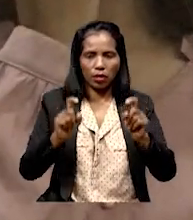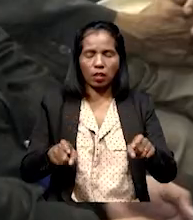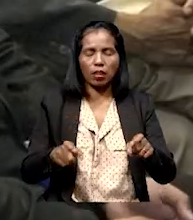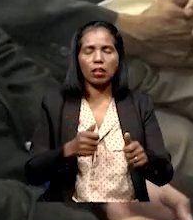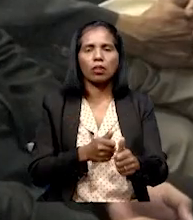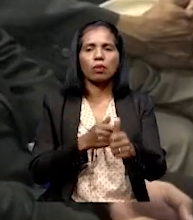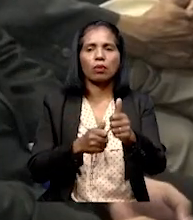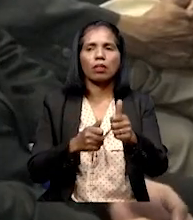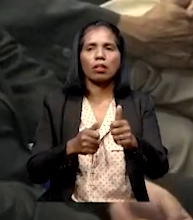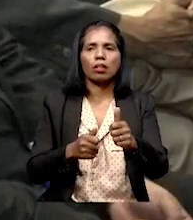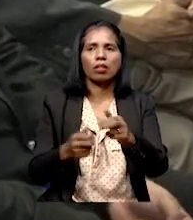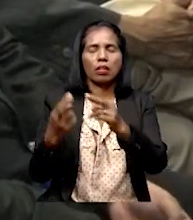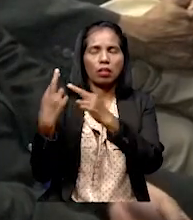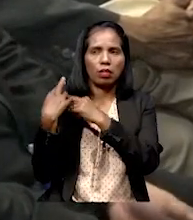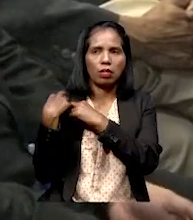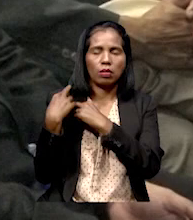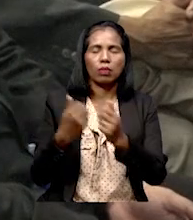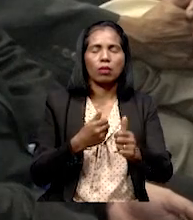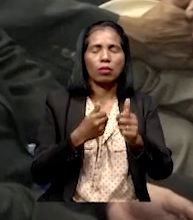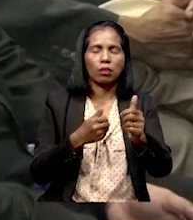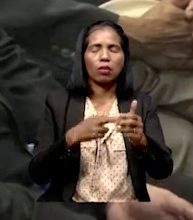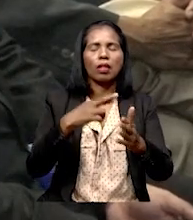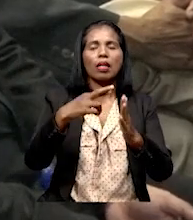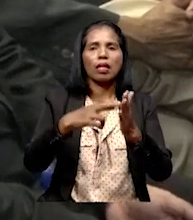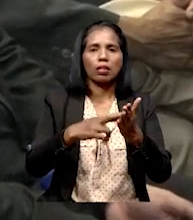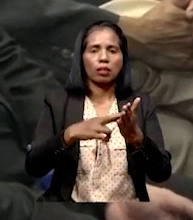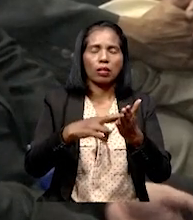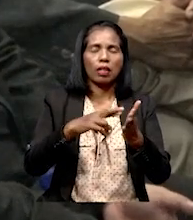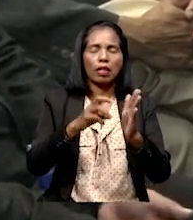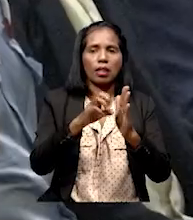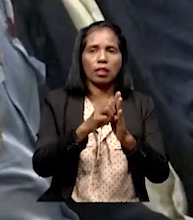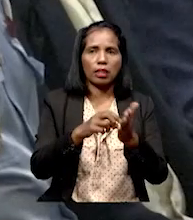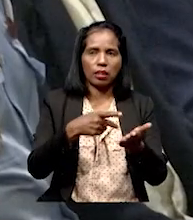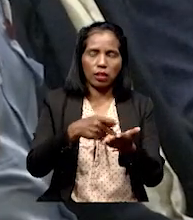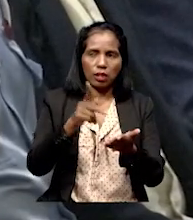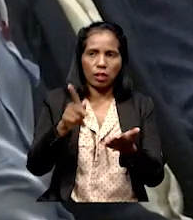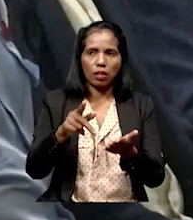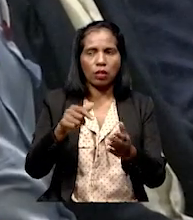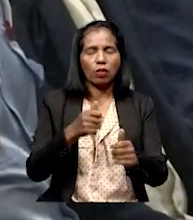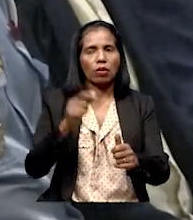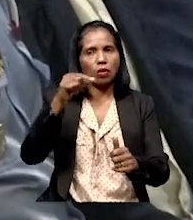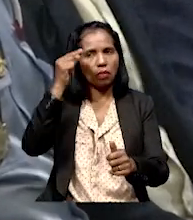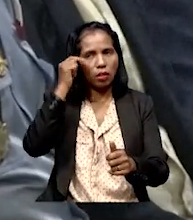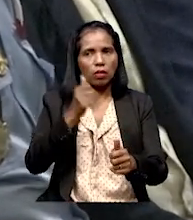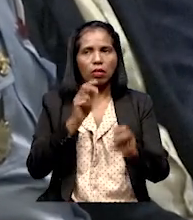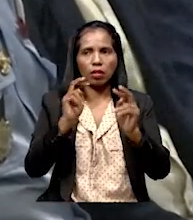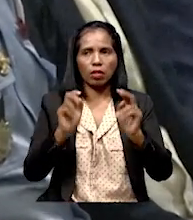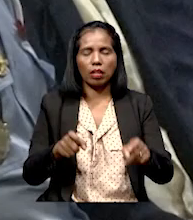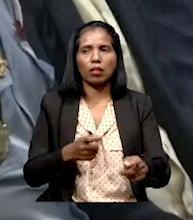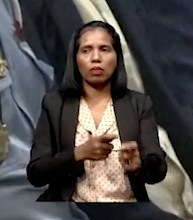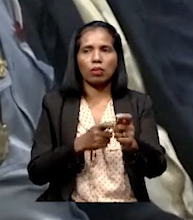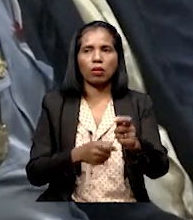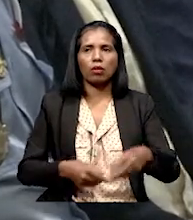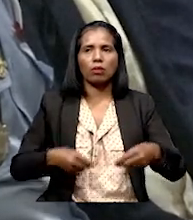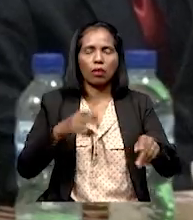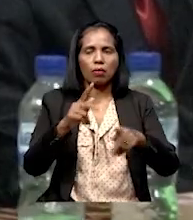ninha dever. Tua contrato, né, mas tá celebra. Governo tem que cumprir o dever, foi o direito.